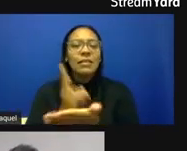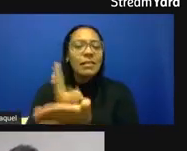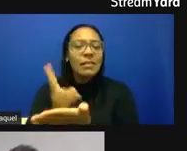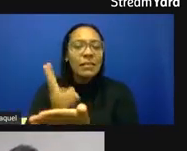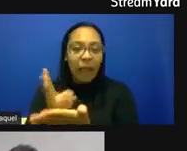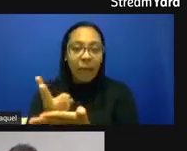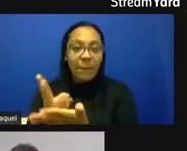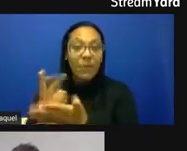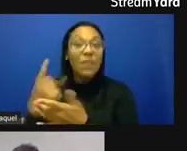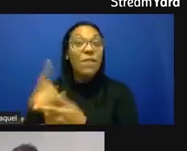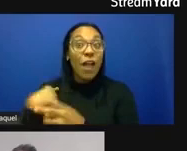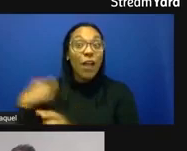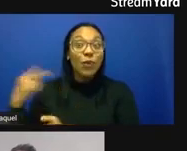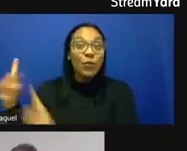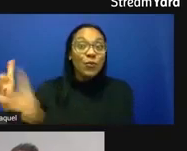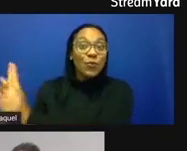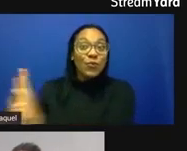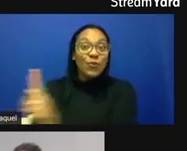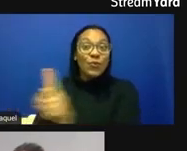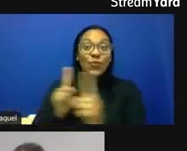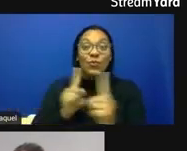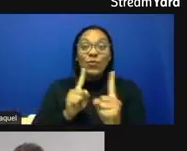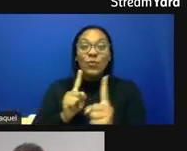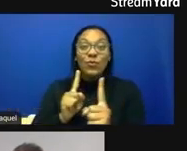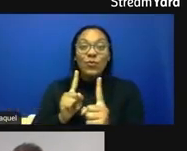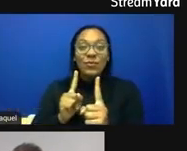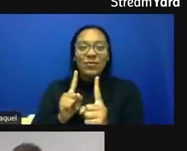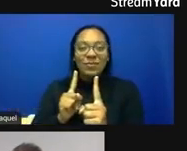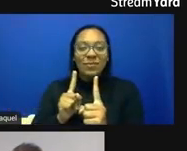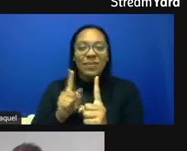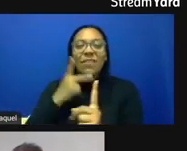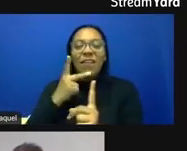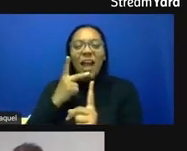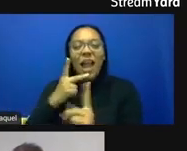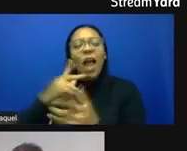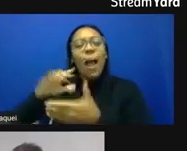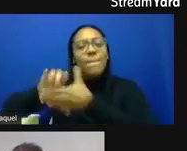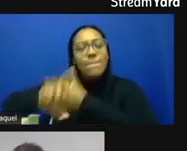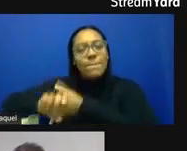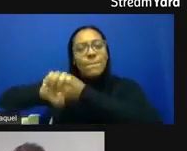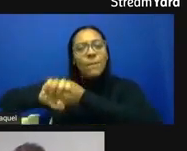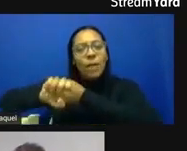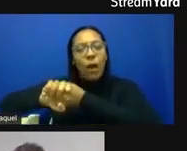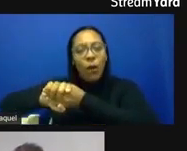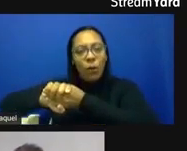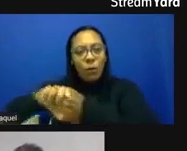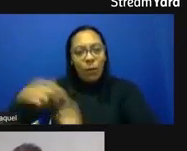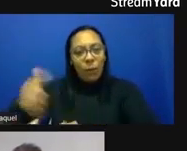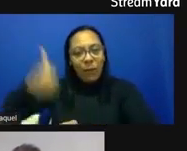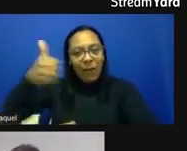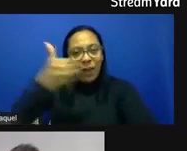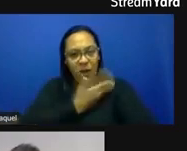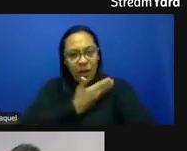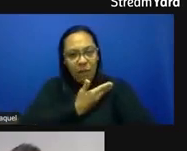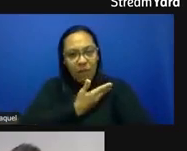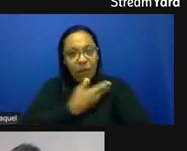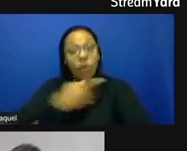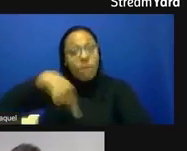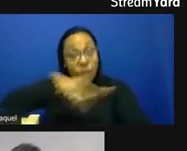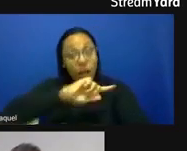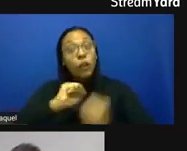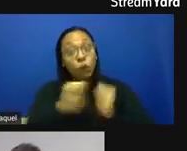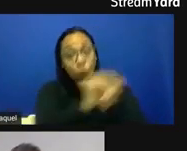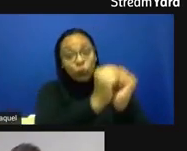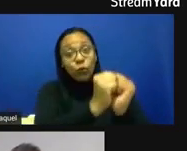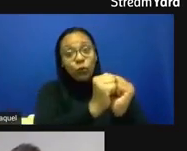dupla. Tem gente que quando eu falo assim, deem a mão para o melhor amigo de vocês e vão juntos se vocês sabem que ele é vítima de violência,